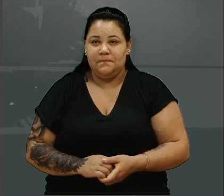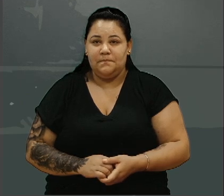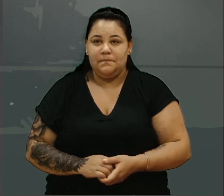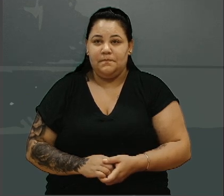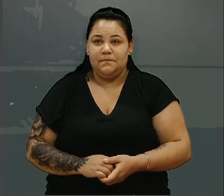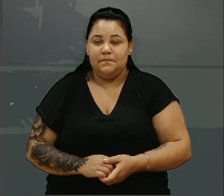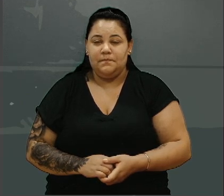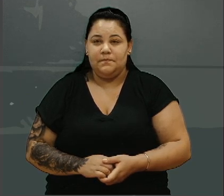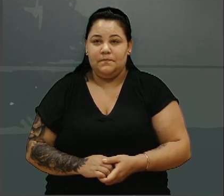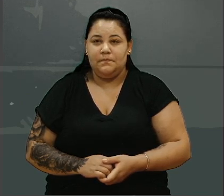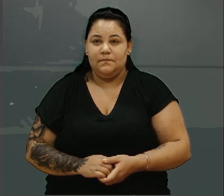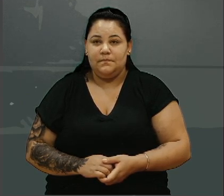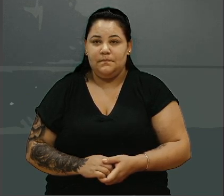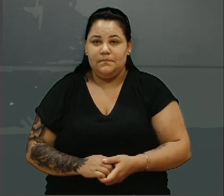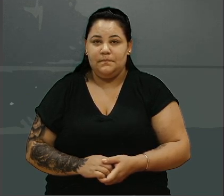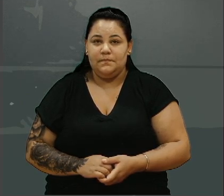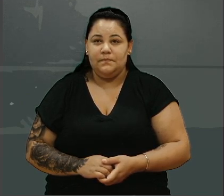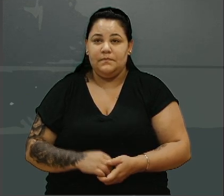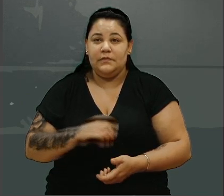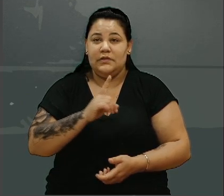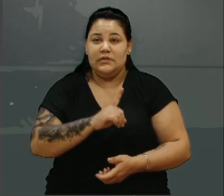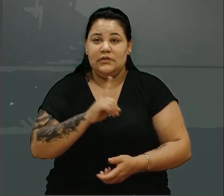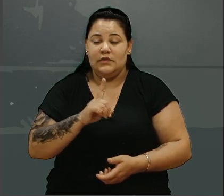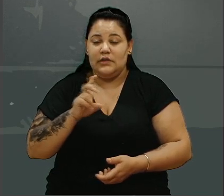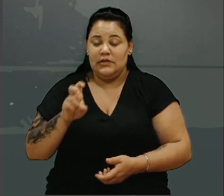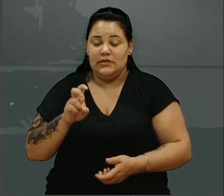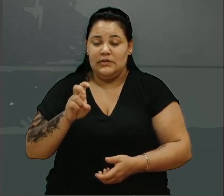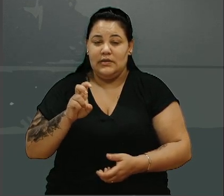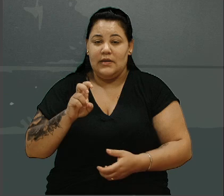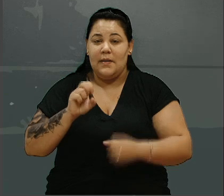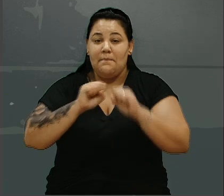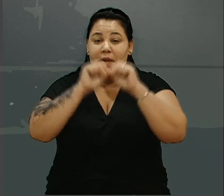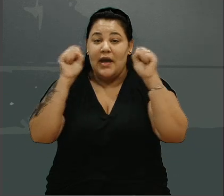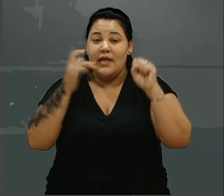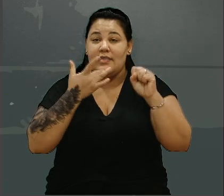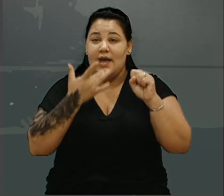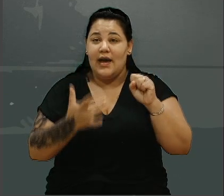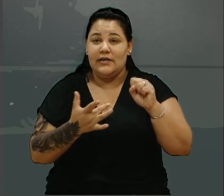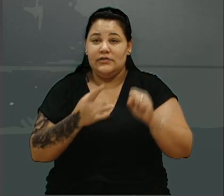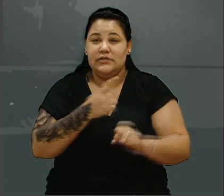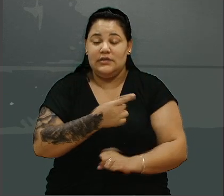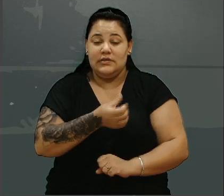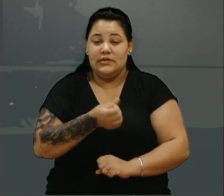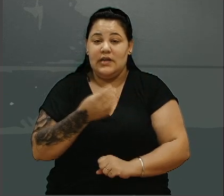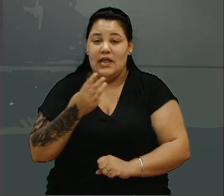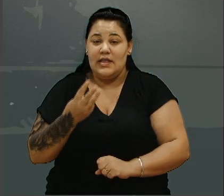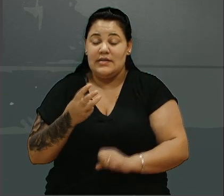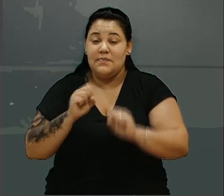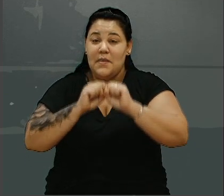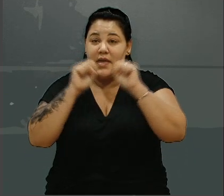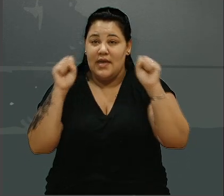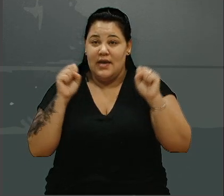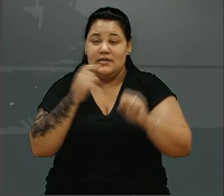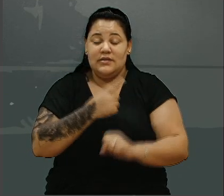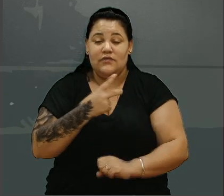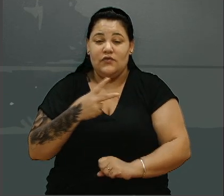115 manhã tarde, 163 manhã, 122 tarde. Esses aqui